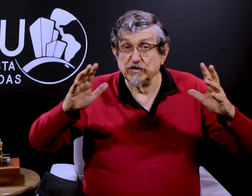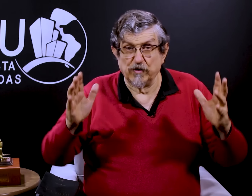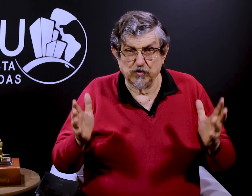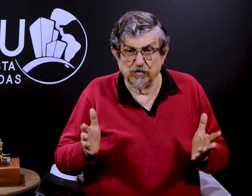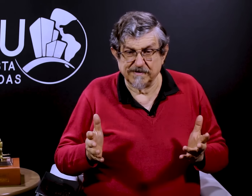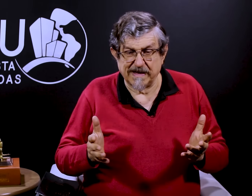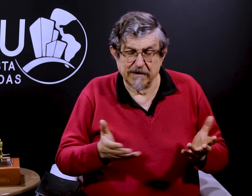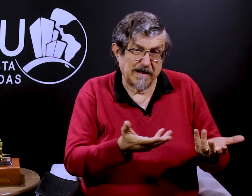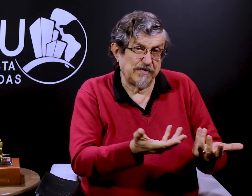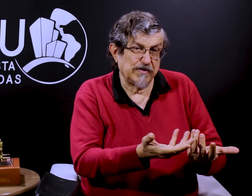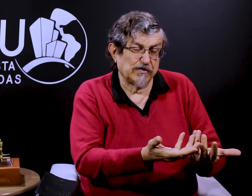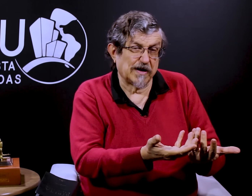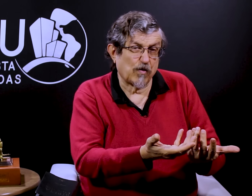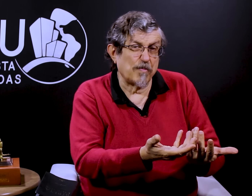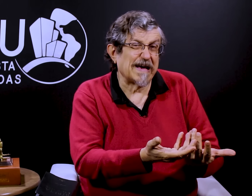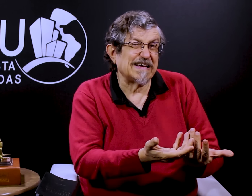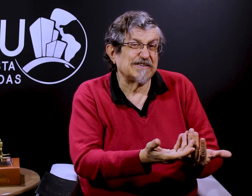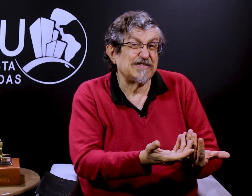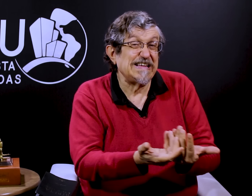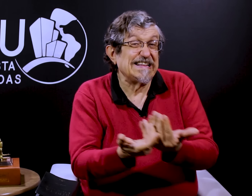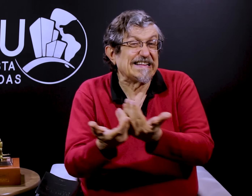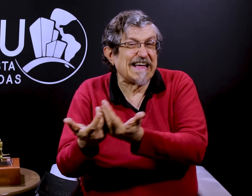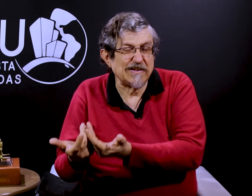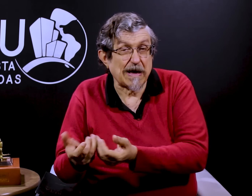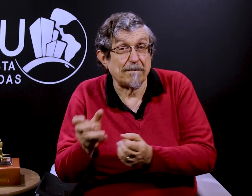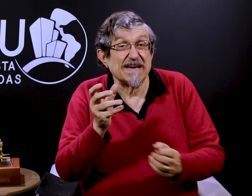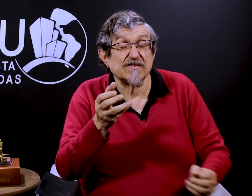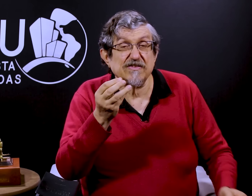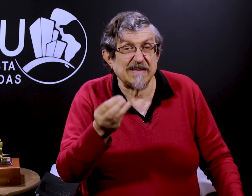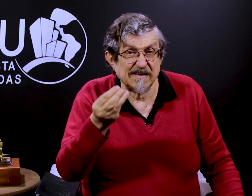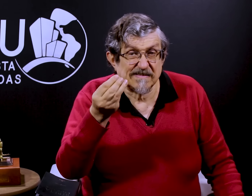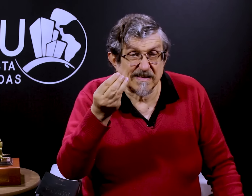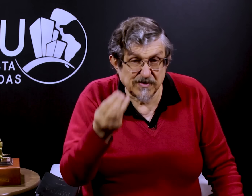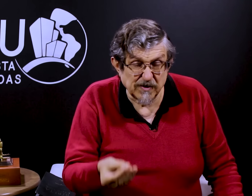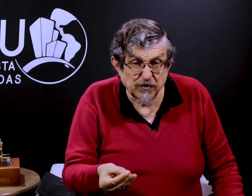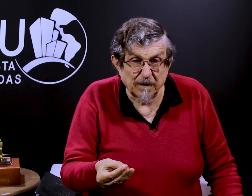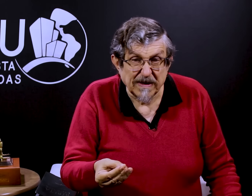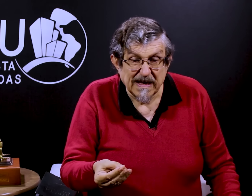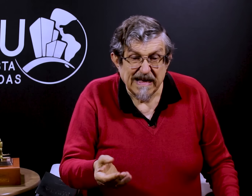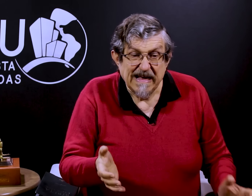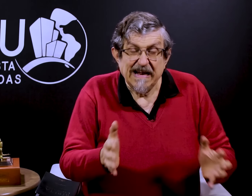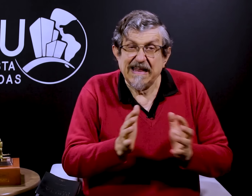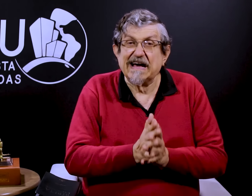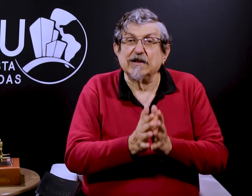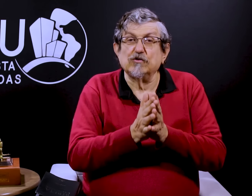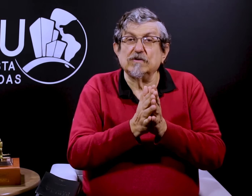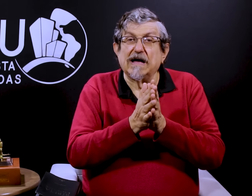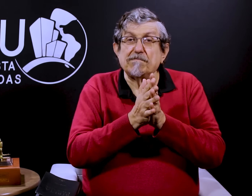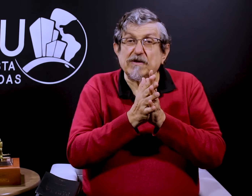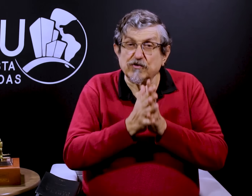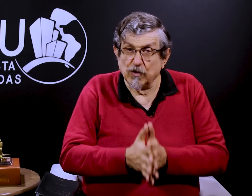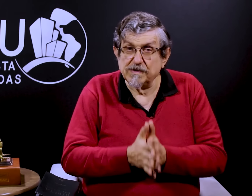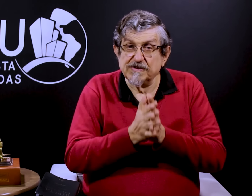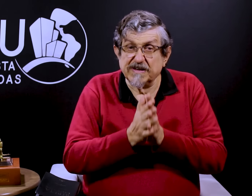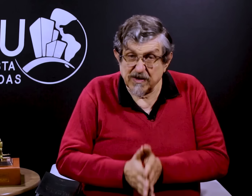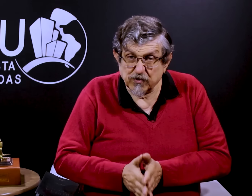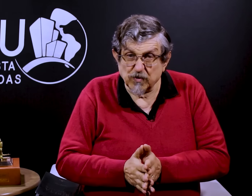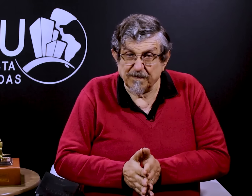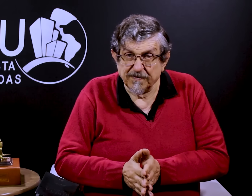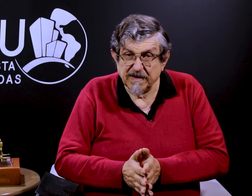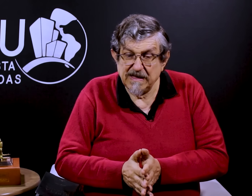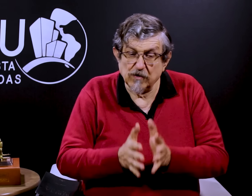assim conteúdo mosaico ele diz olha como é que a gente entende a pertinência disso ligado à pessoa